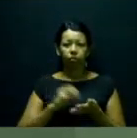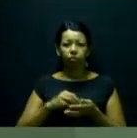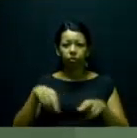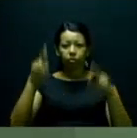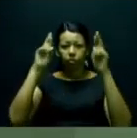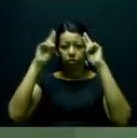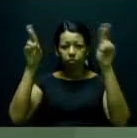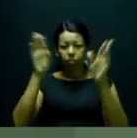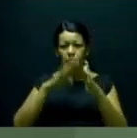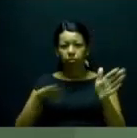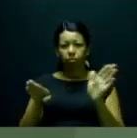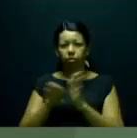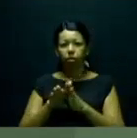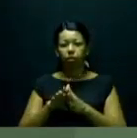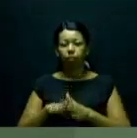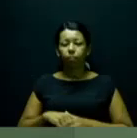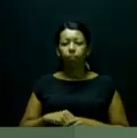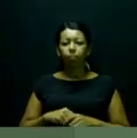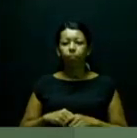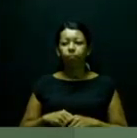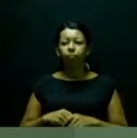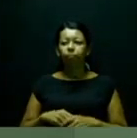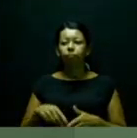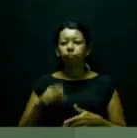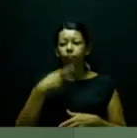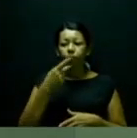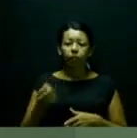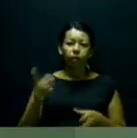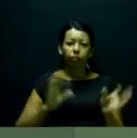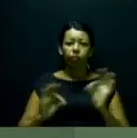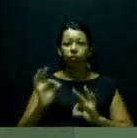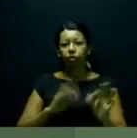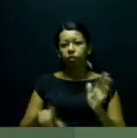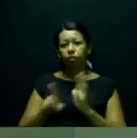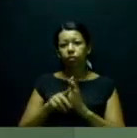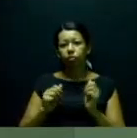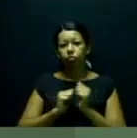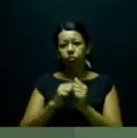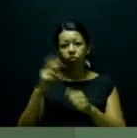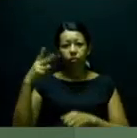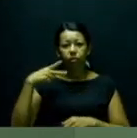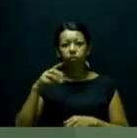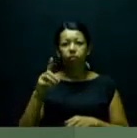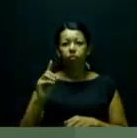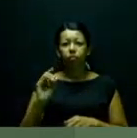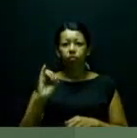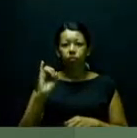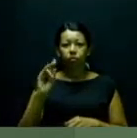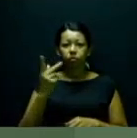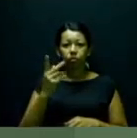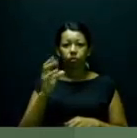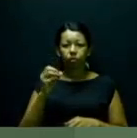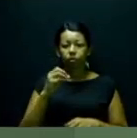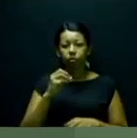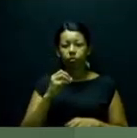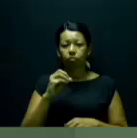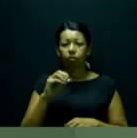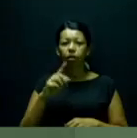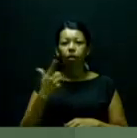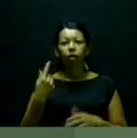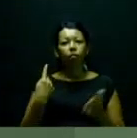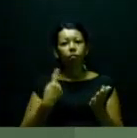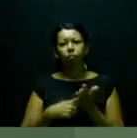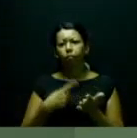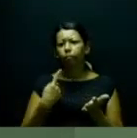desrespeito total. Aliás, eu subscrevi aqui um projeto de lei, junto com o vereador Dinho, estava falando ali isoladamente com ele, que eles não